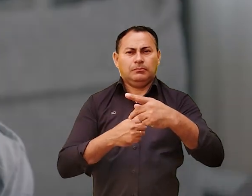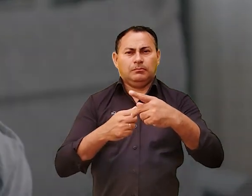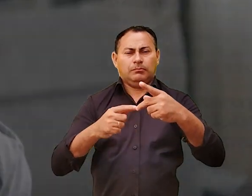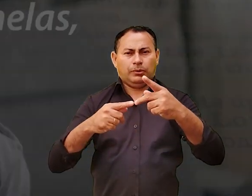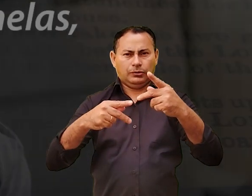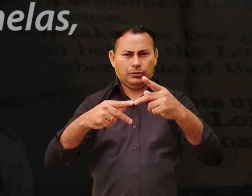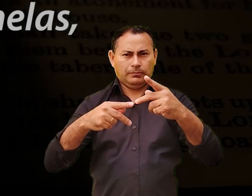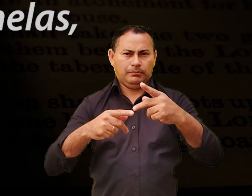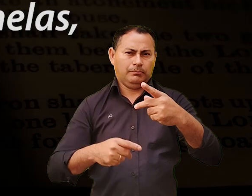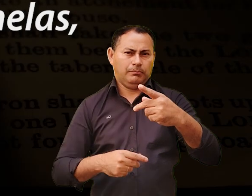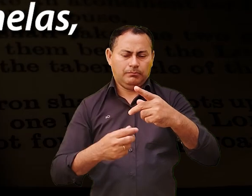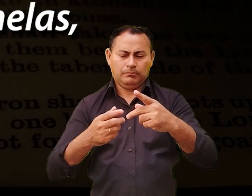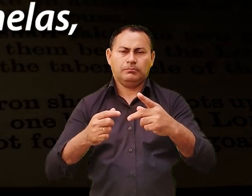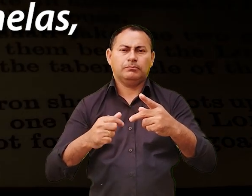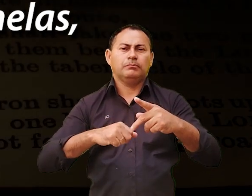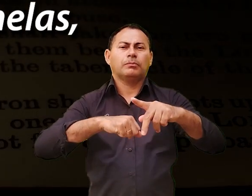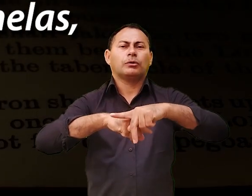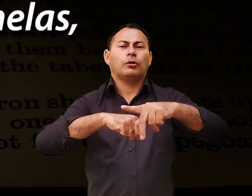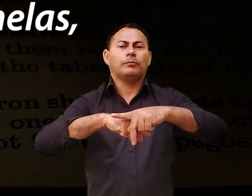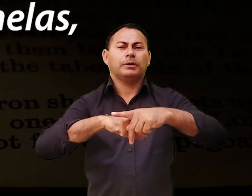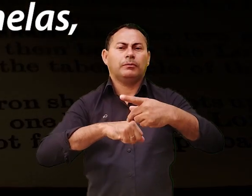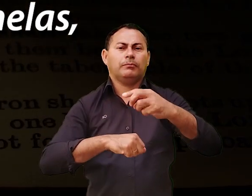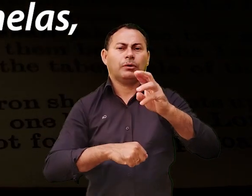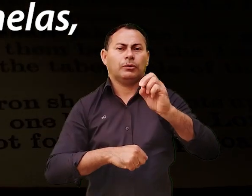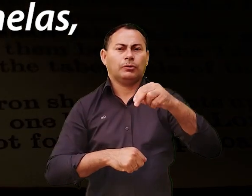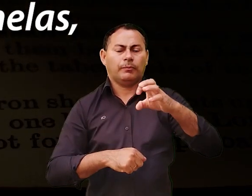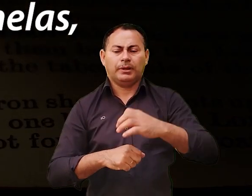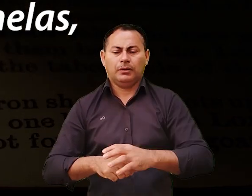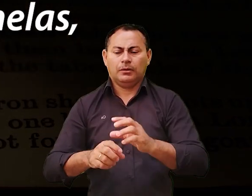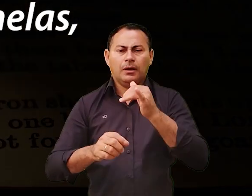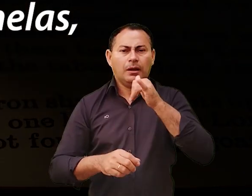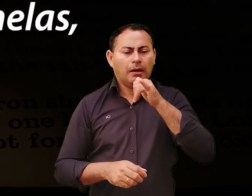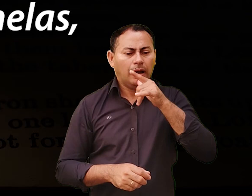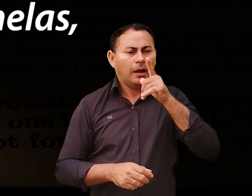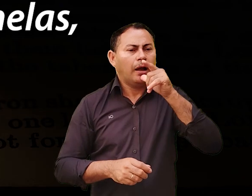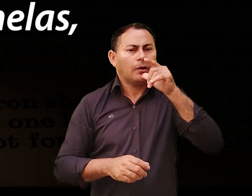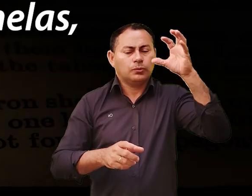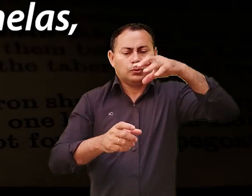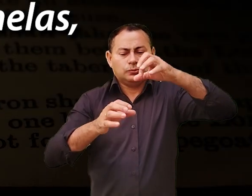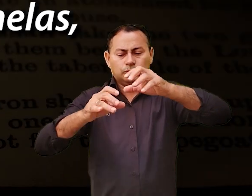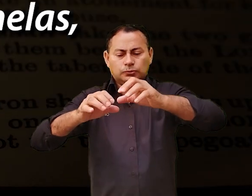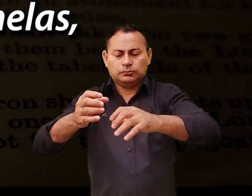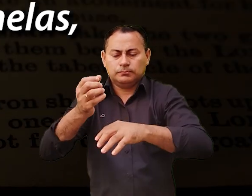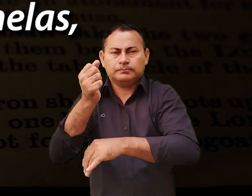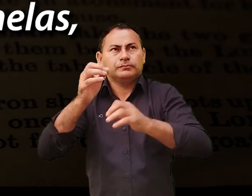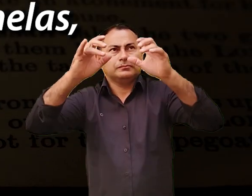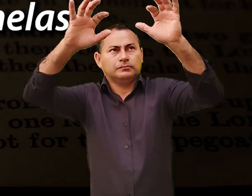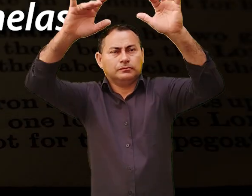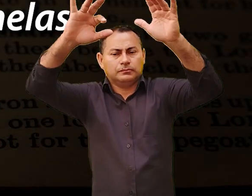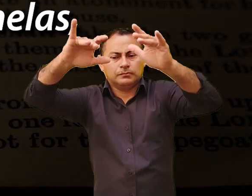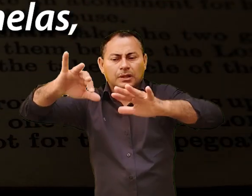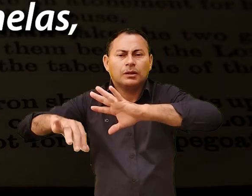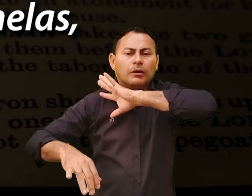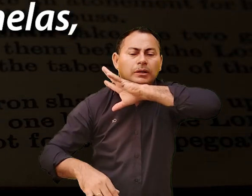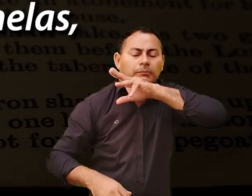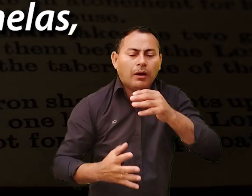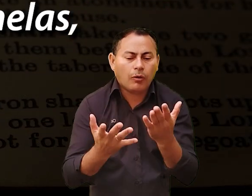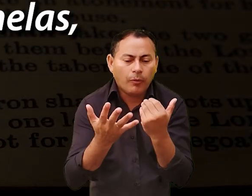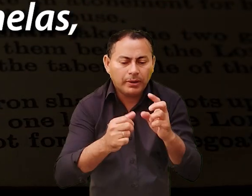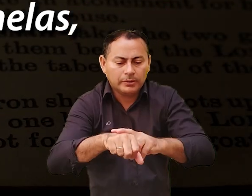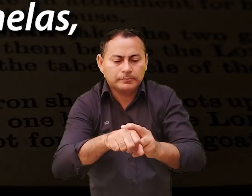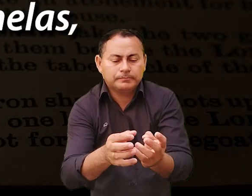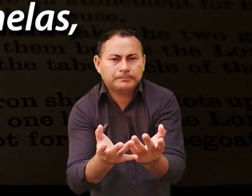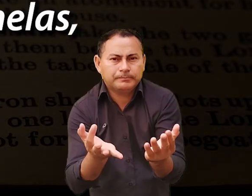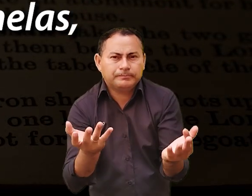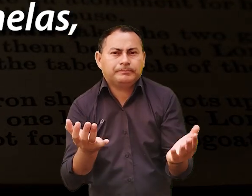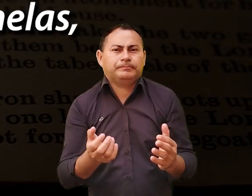muda agora. Ele será molhado com o orvalho do céu e com os animais comerá grama